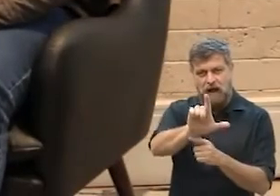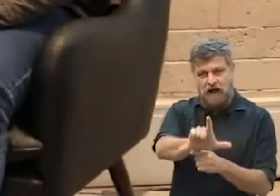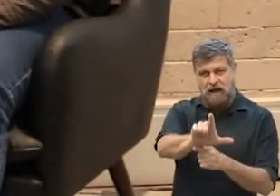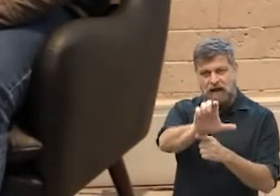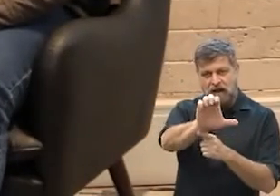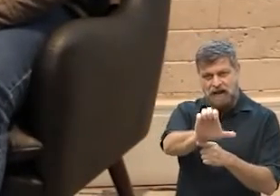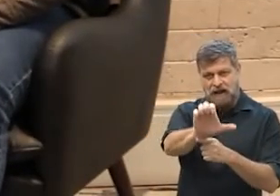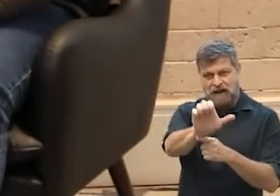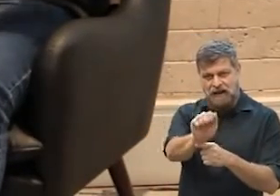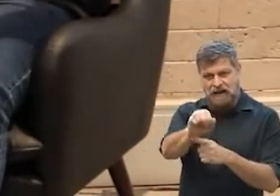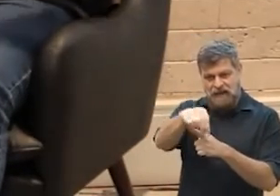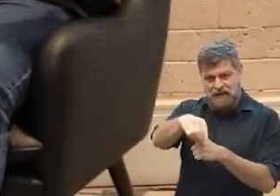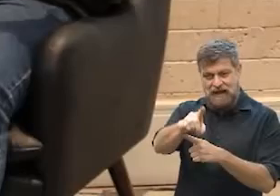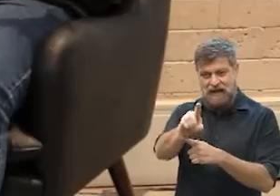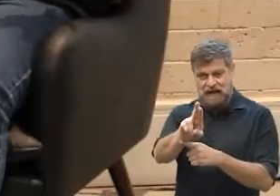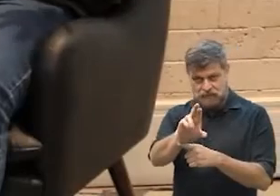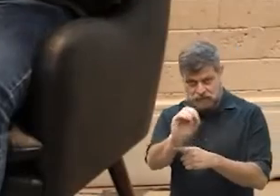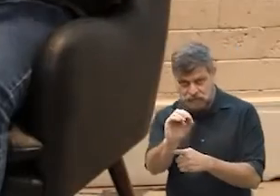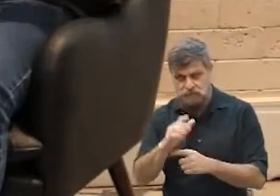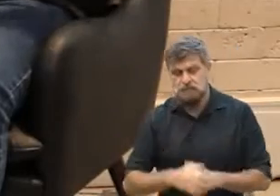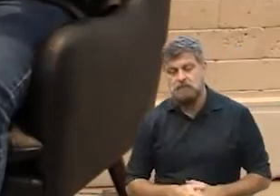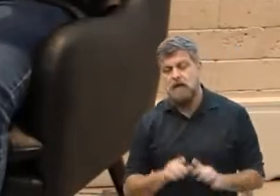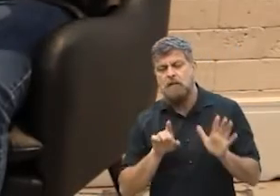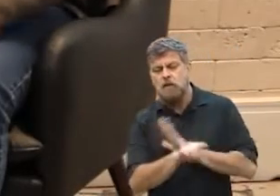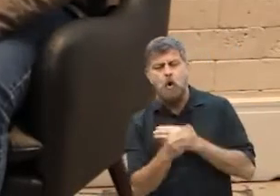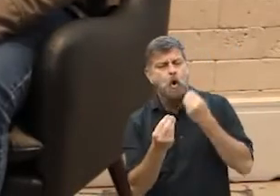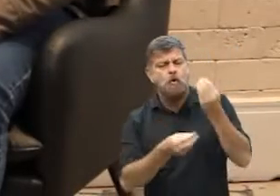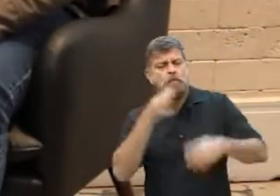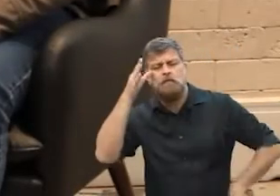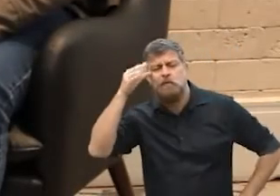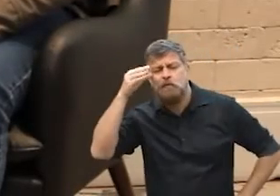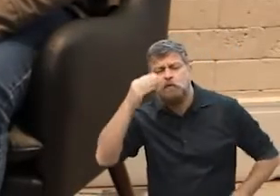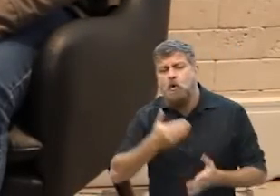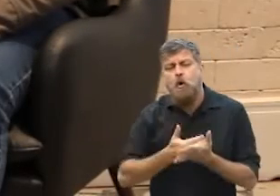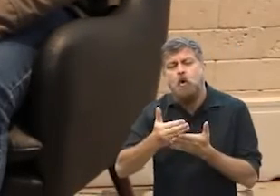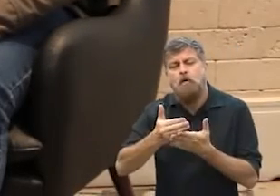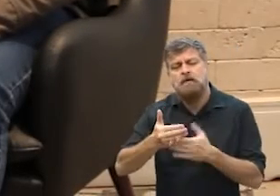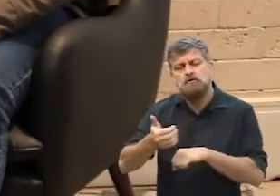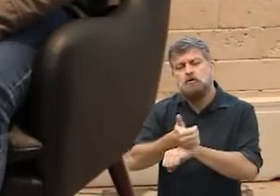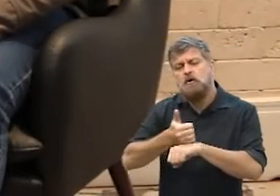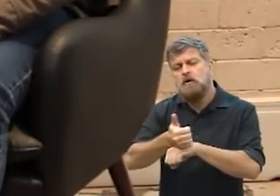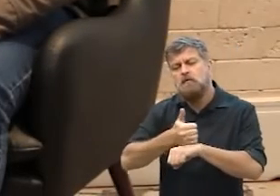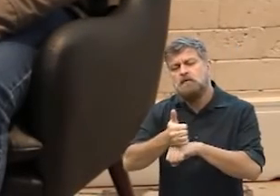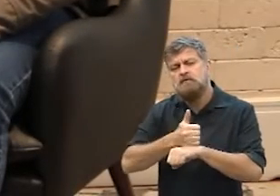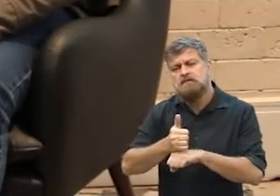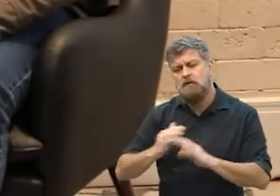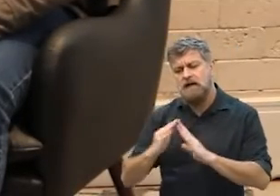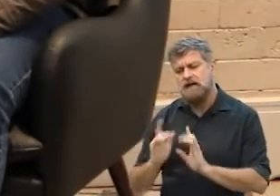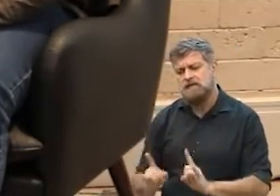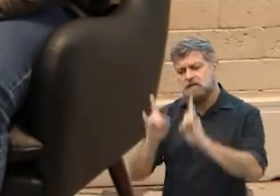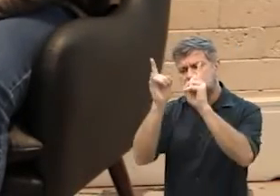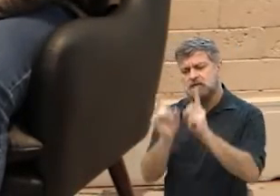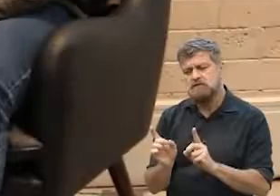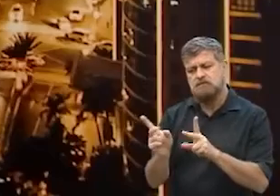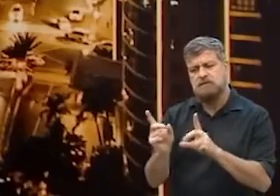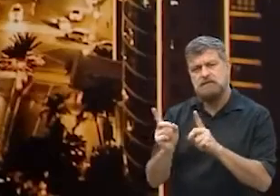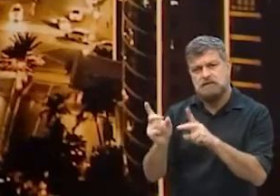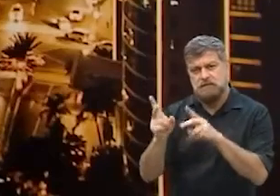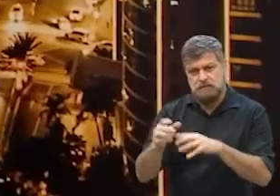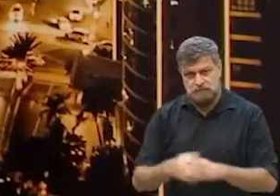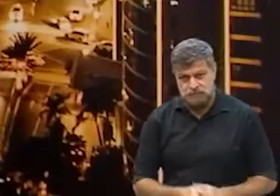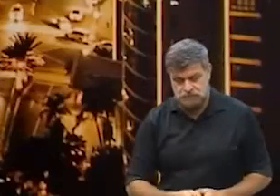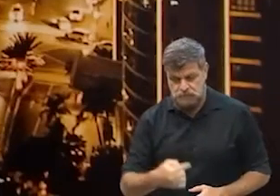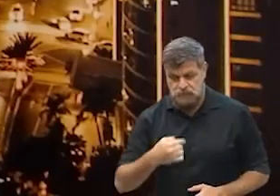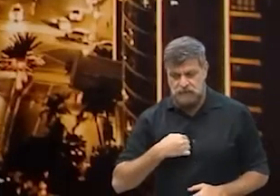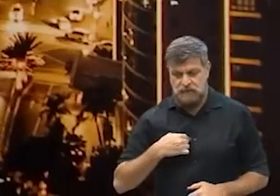Leandro? Tudo jóia, André. Tudo... Bom, como você se interessou por essa profissão de corretor de imóveis? Vamos lá, André.